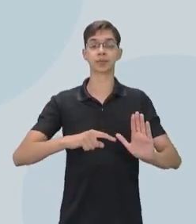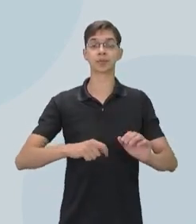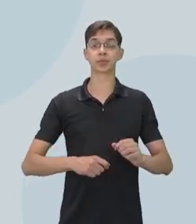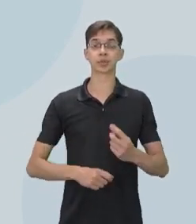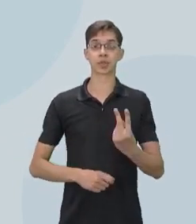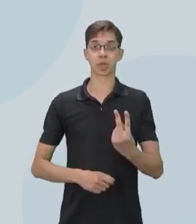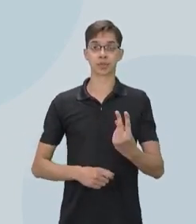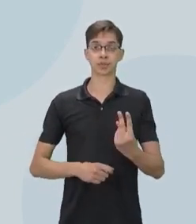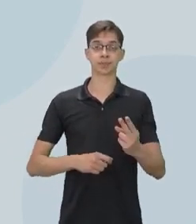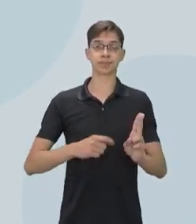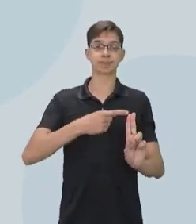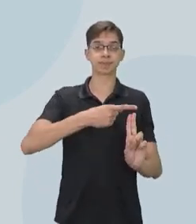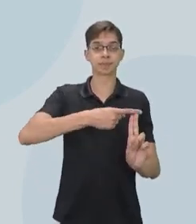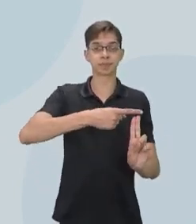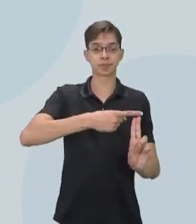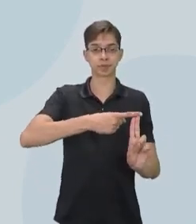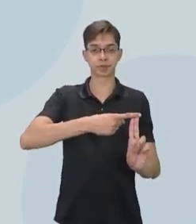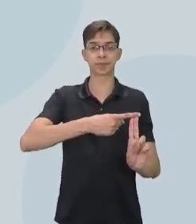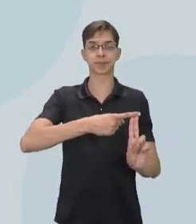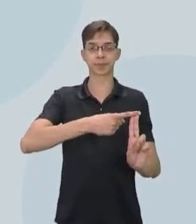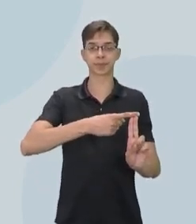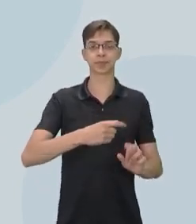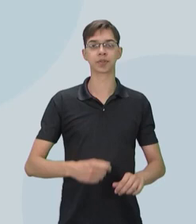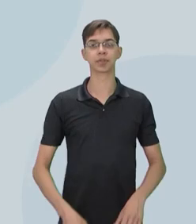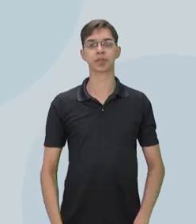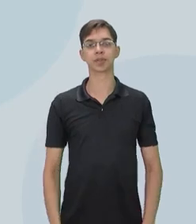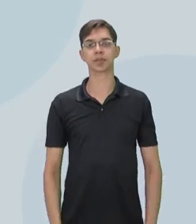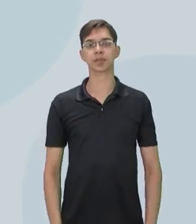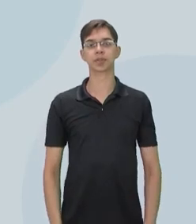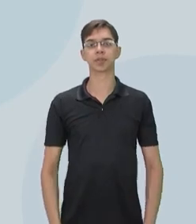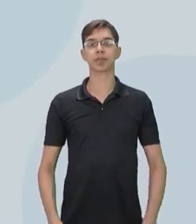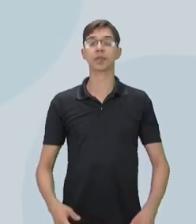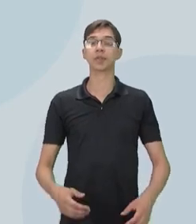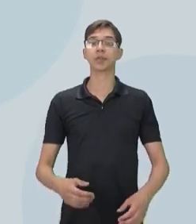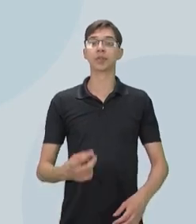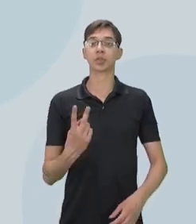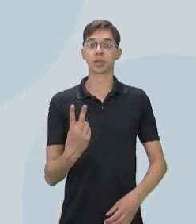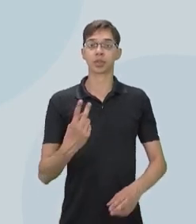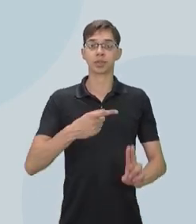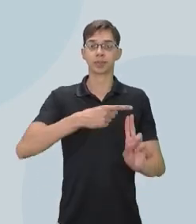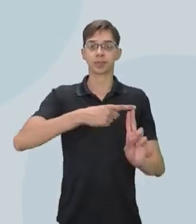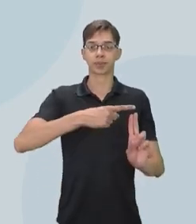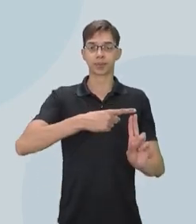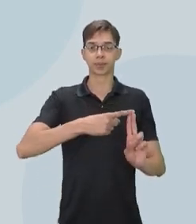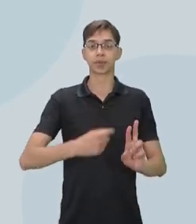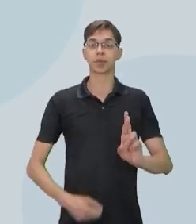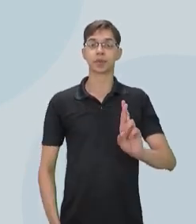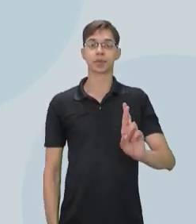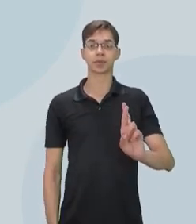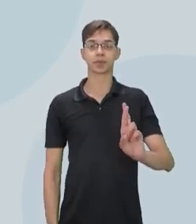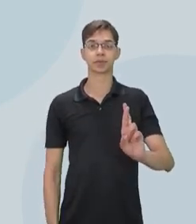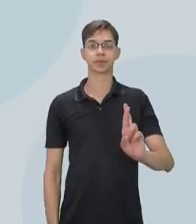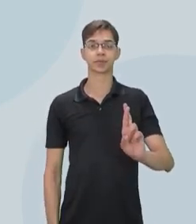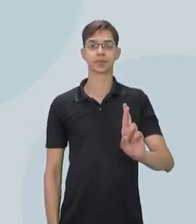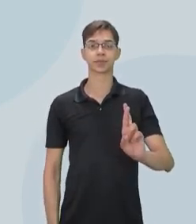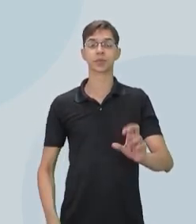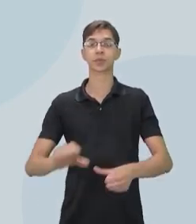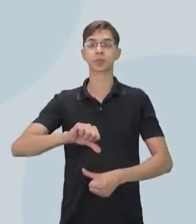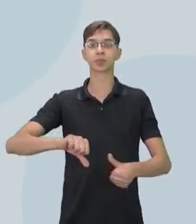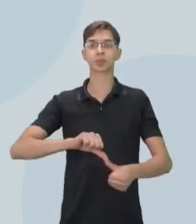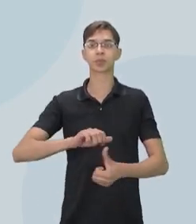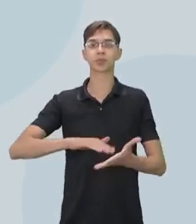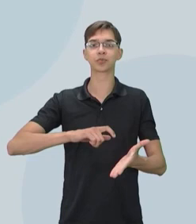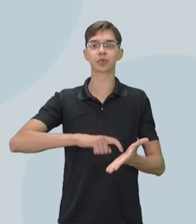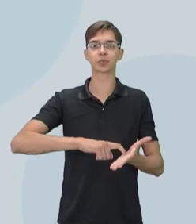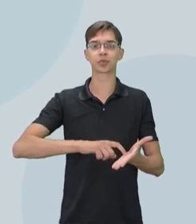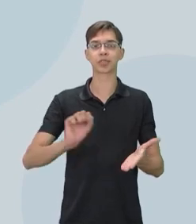2π em R, obtida a partir de uma transformação da função seno, definida